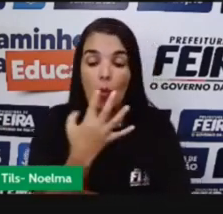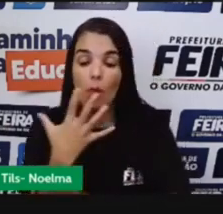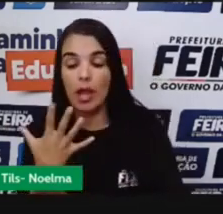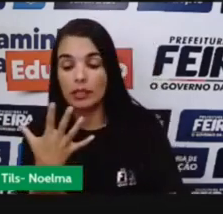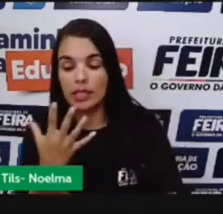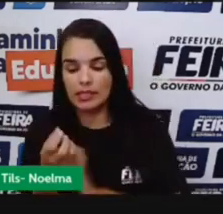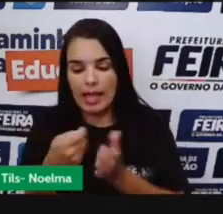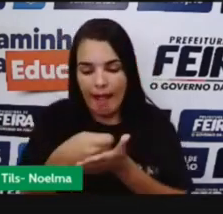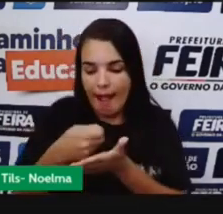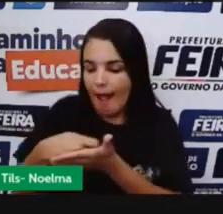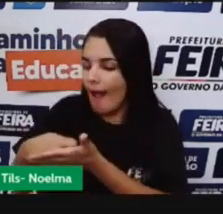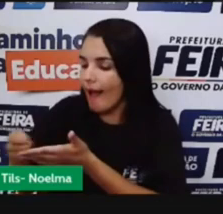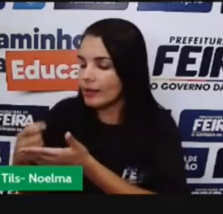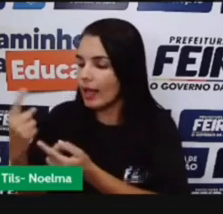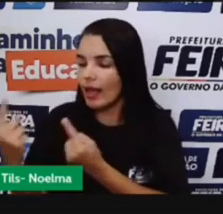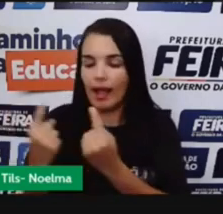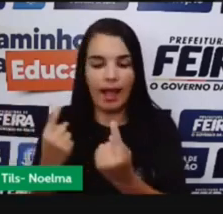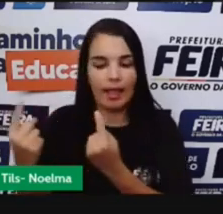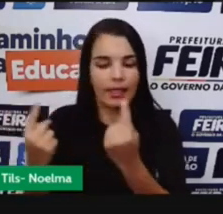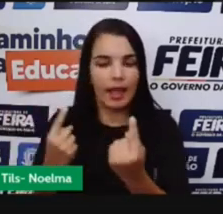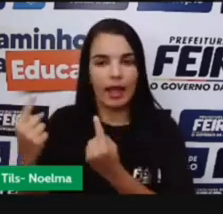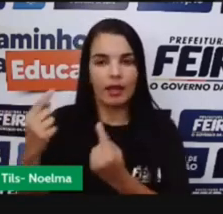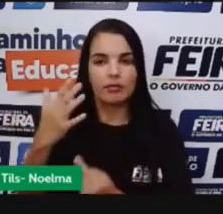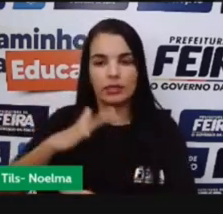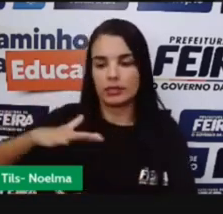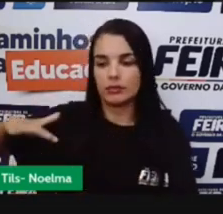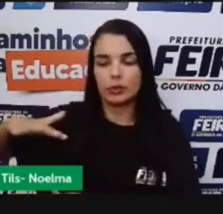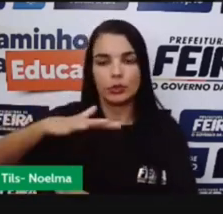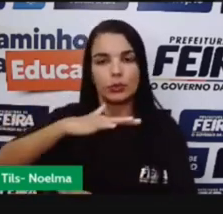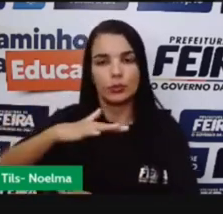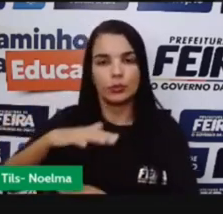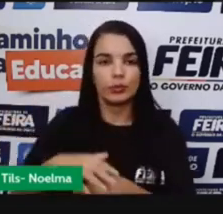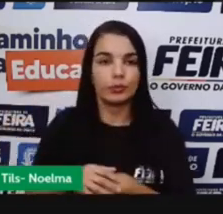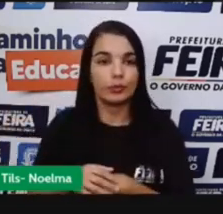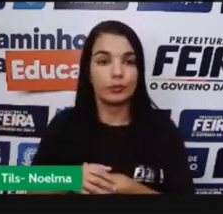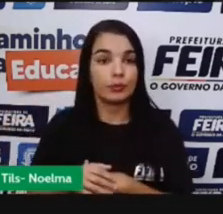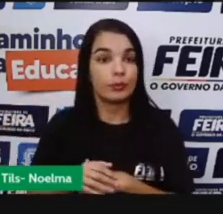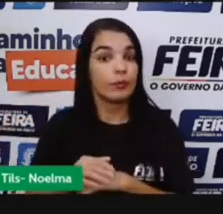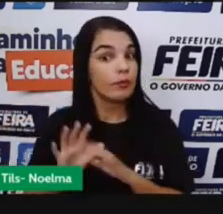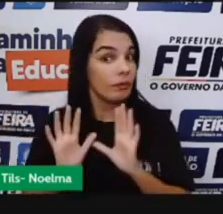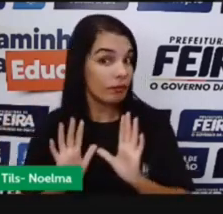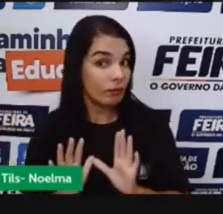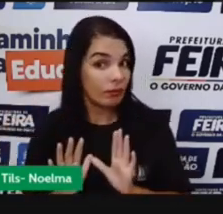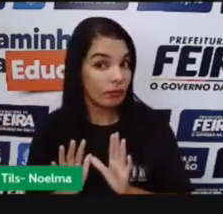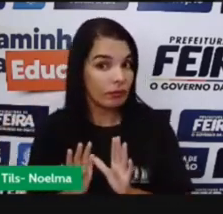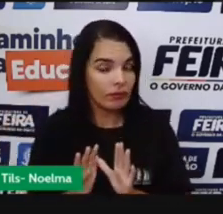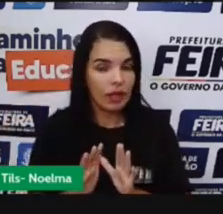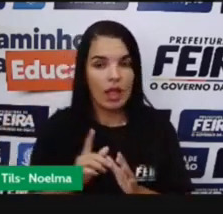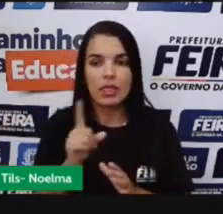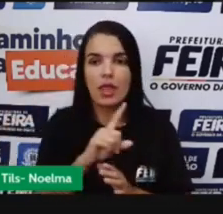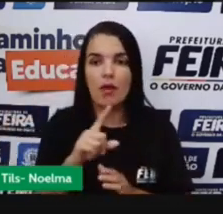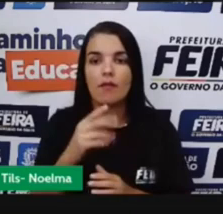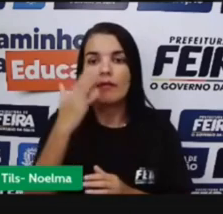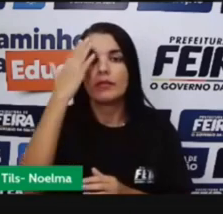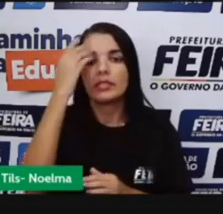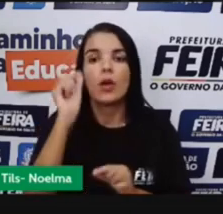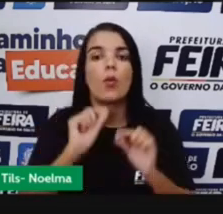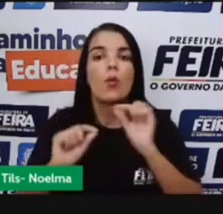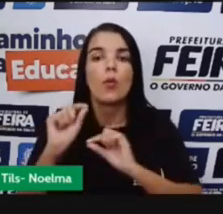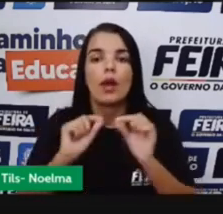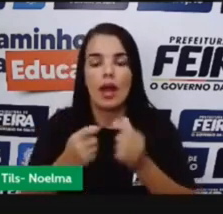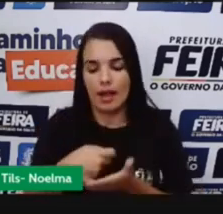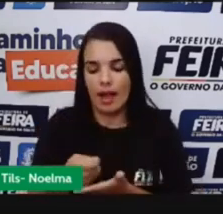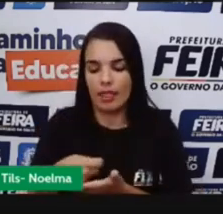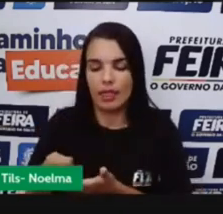quantas cartinhas ficaram para cada menino? A gente não vai falar fazer em dúzias, mas em quantidade de